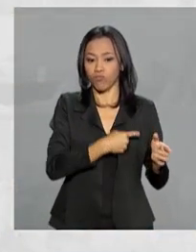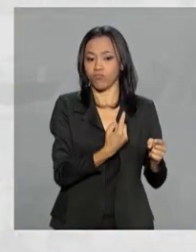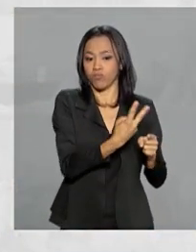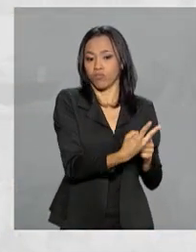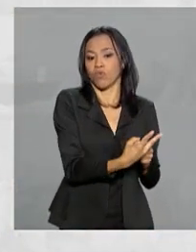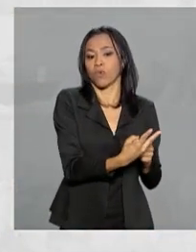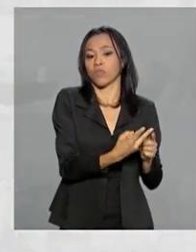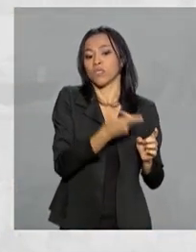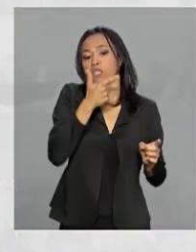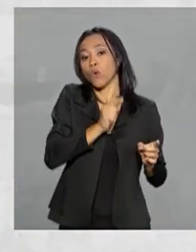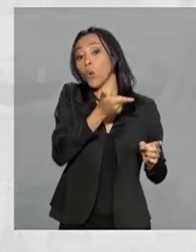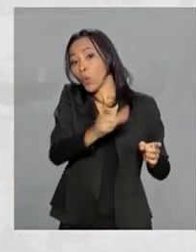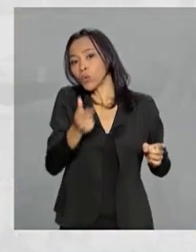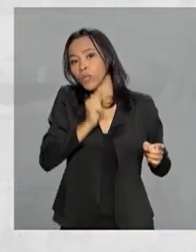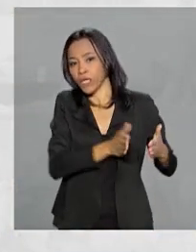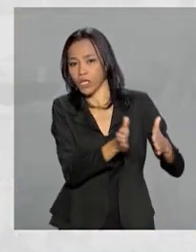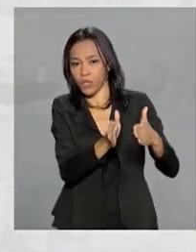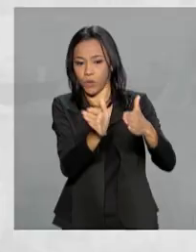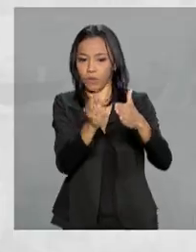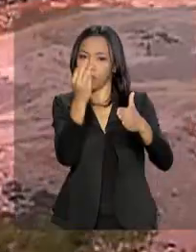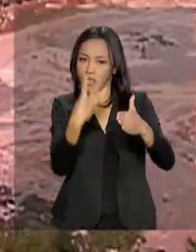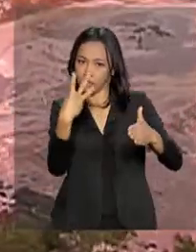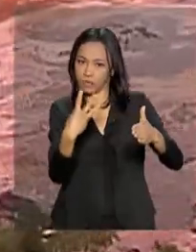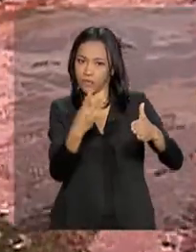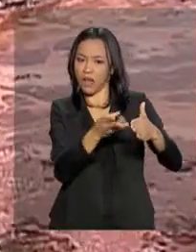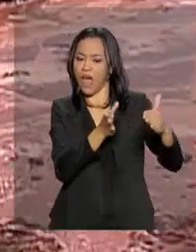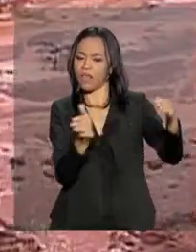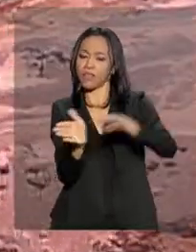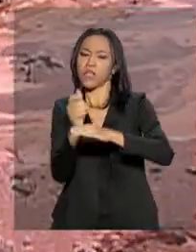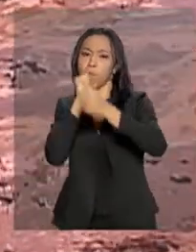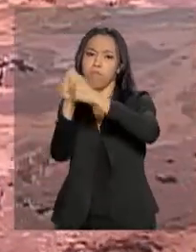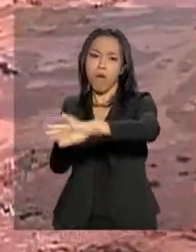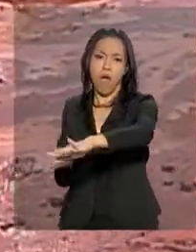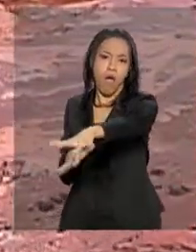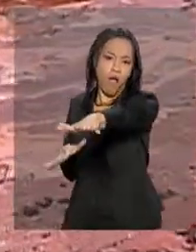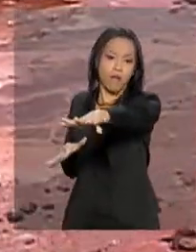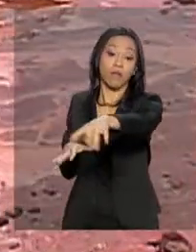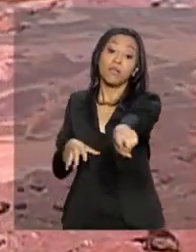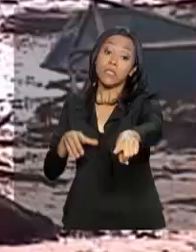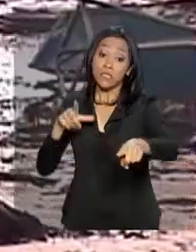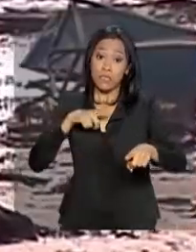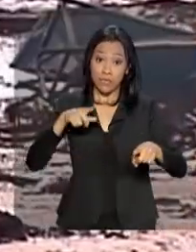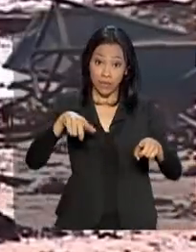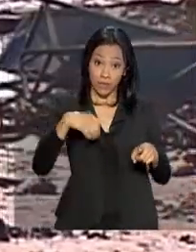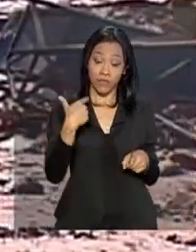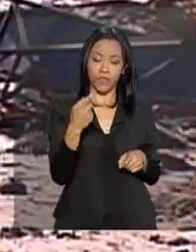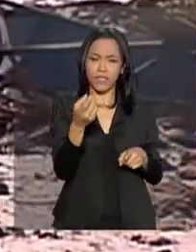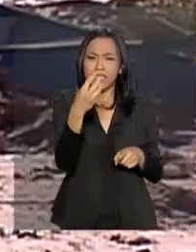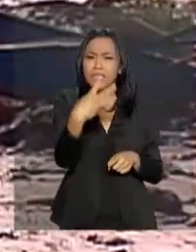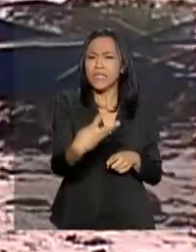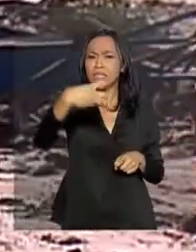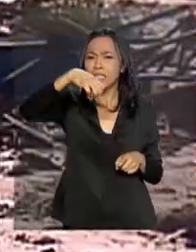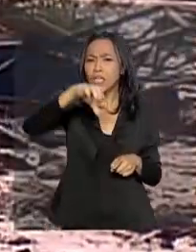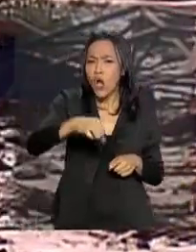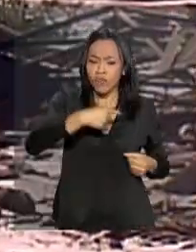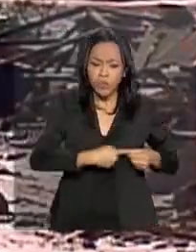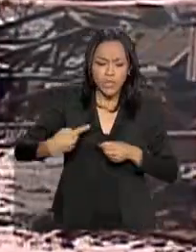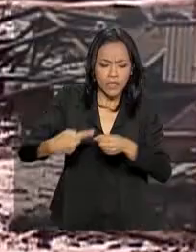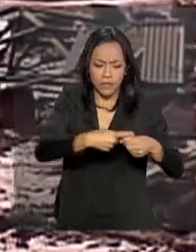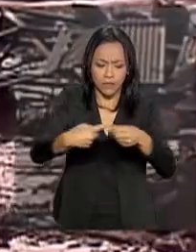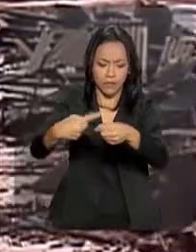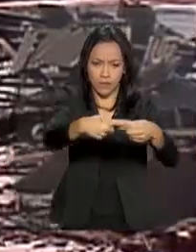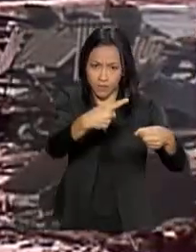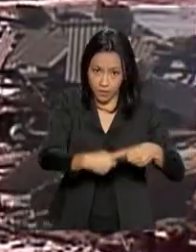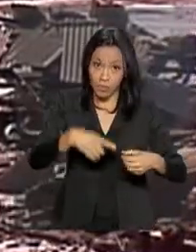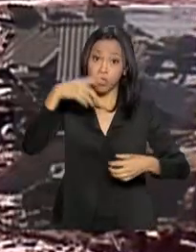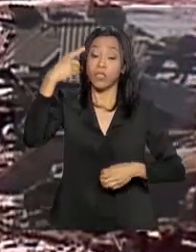e percorreu o Rio Doce até chegar ao mar. 680 quilômetros de rios e 39 municípios dos estados